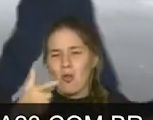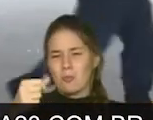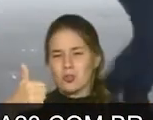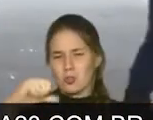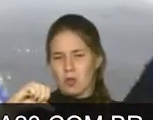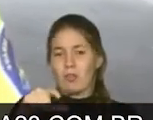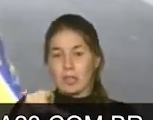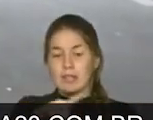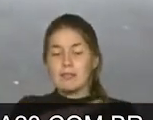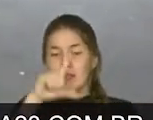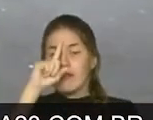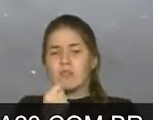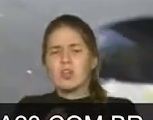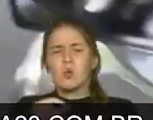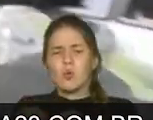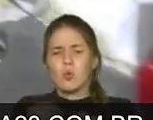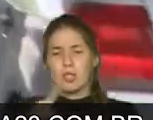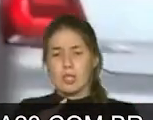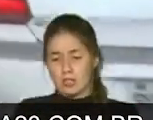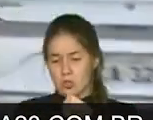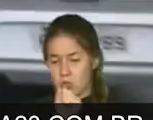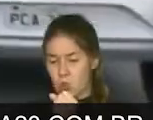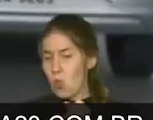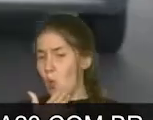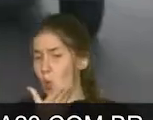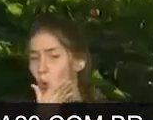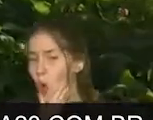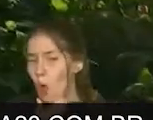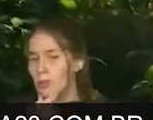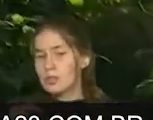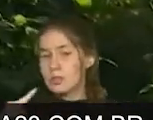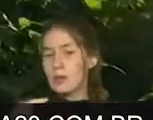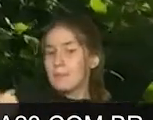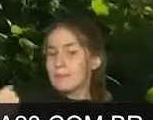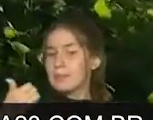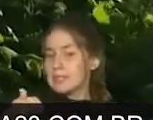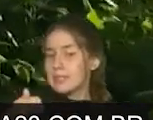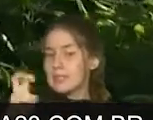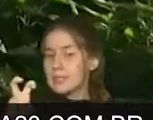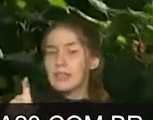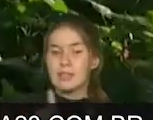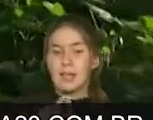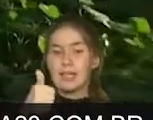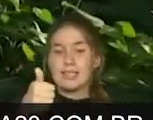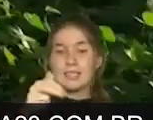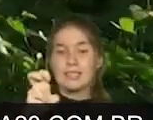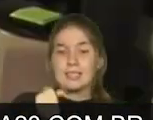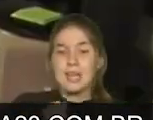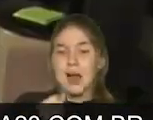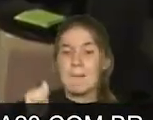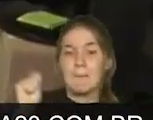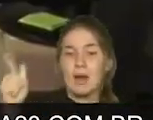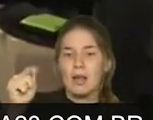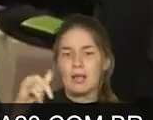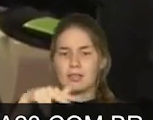definitiva exige que o segurado homem ele tenha 65 anos de idade e 15 anos de tempo de contribuição.